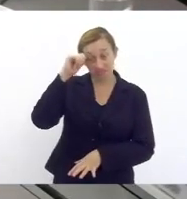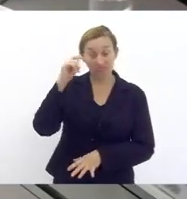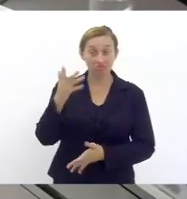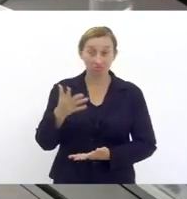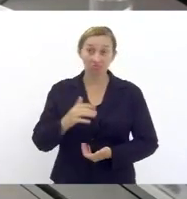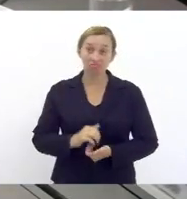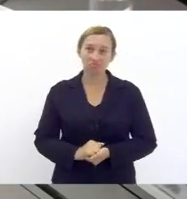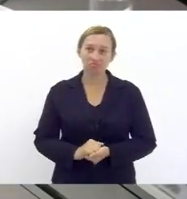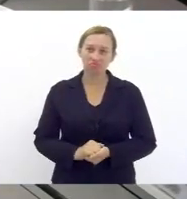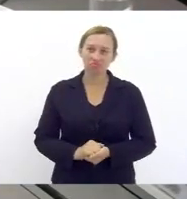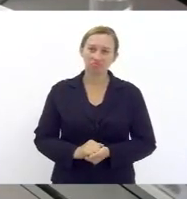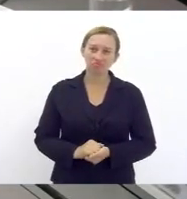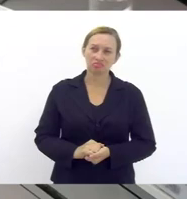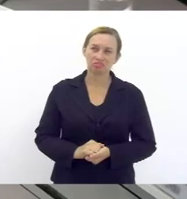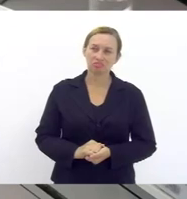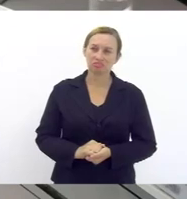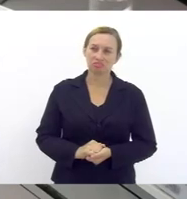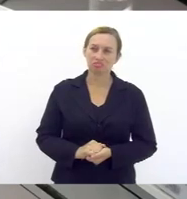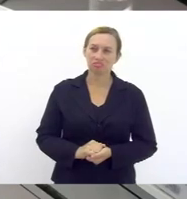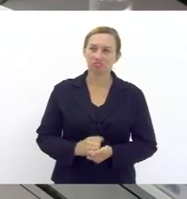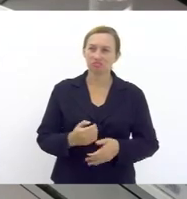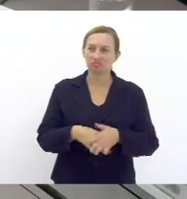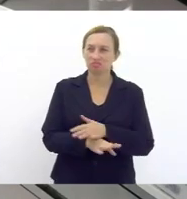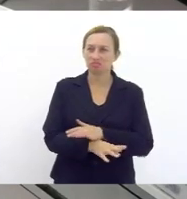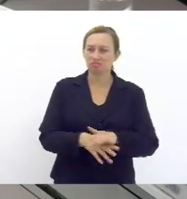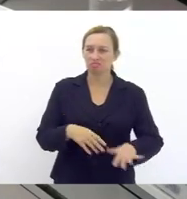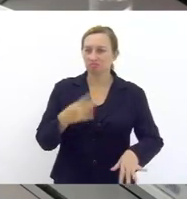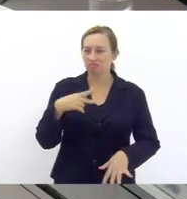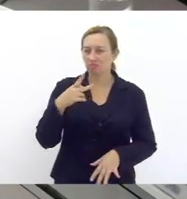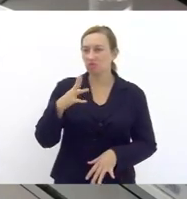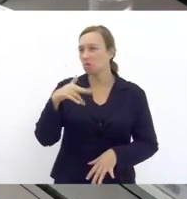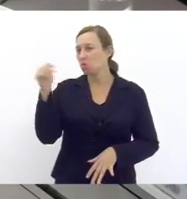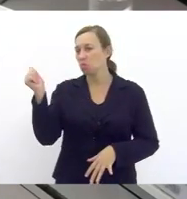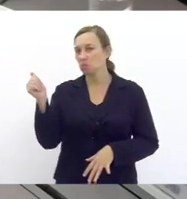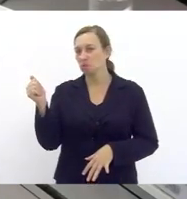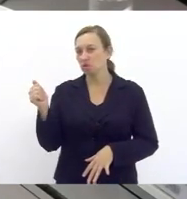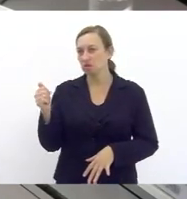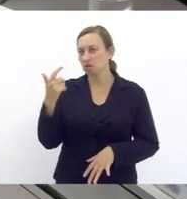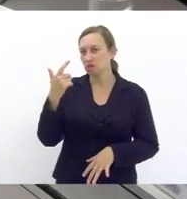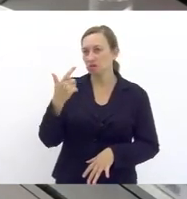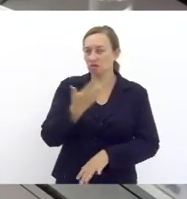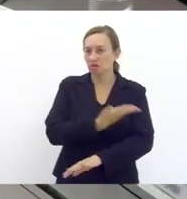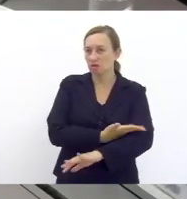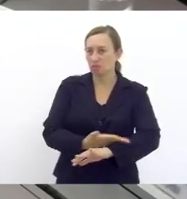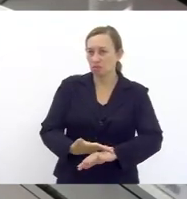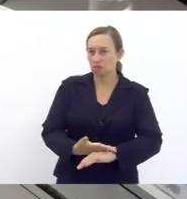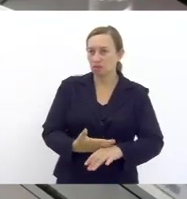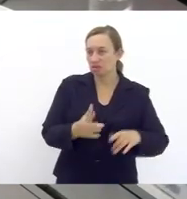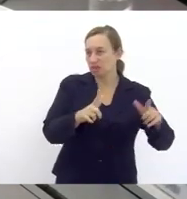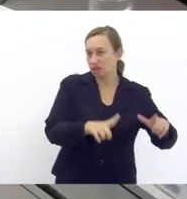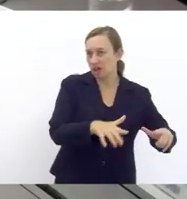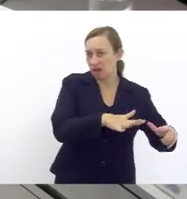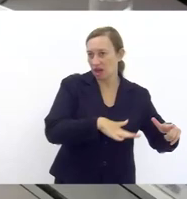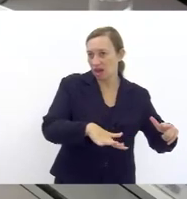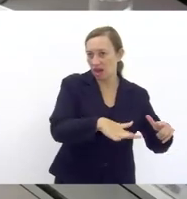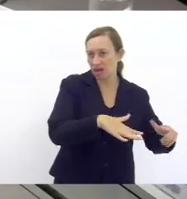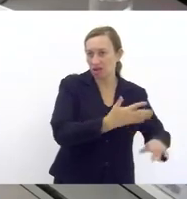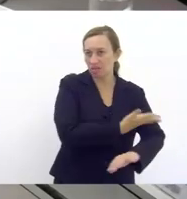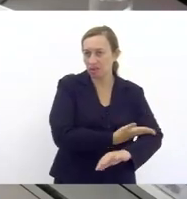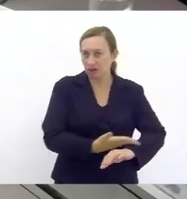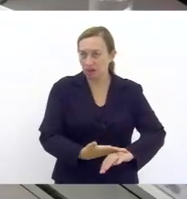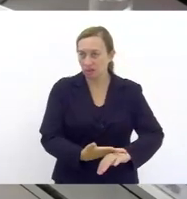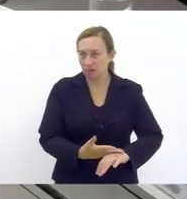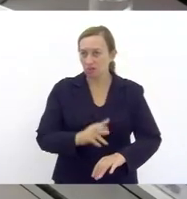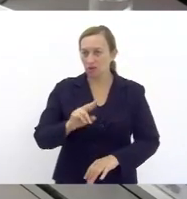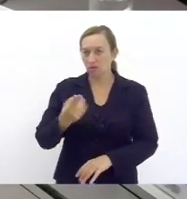transita bastante eu costumo dizer que eu nunca fui branco o suficiente para estar nos territórios brancos suficiente para estar